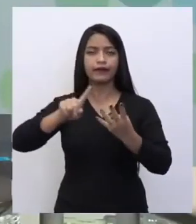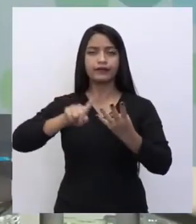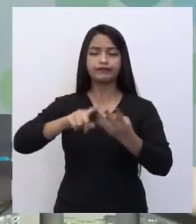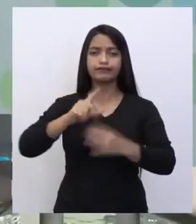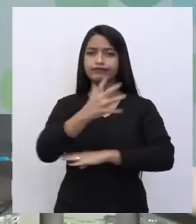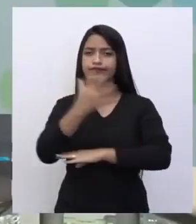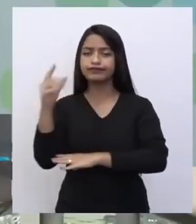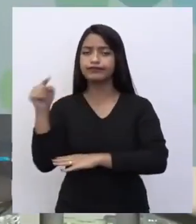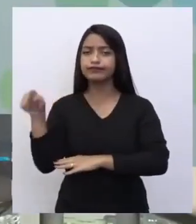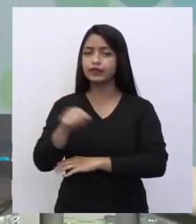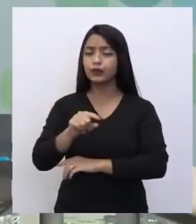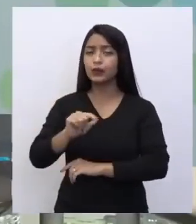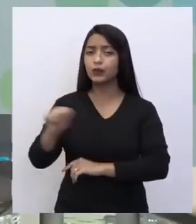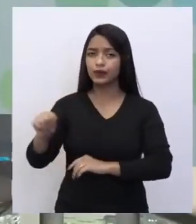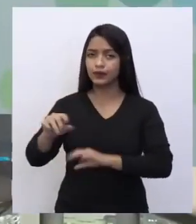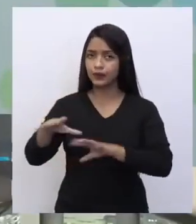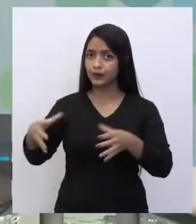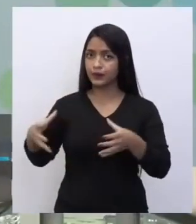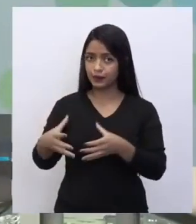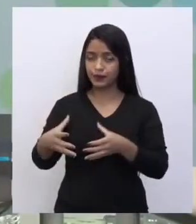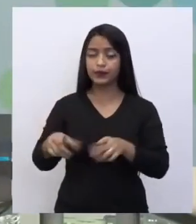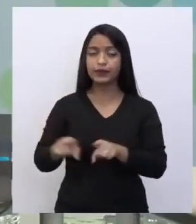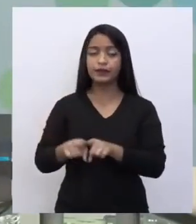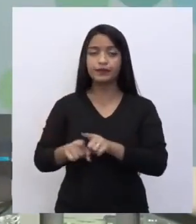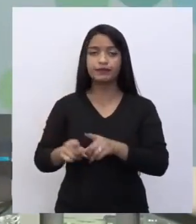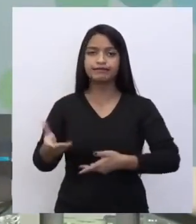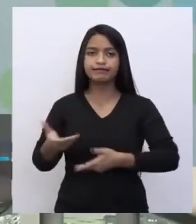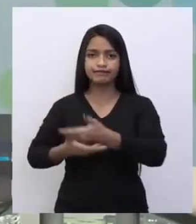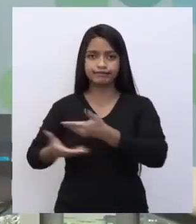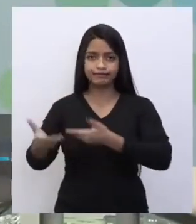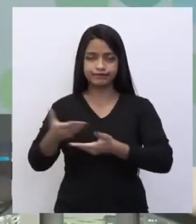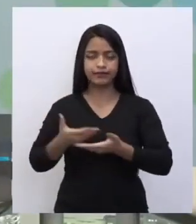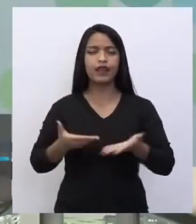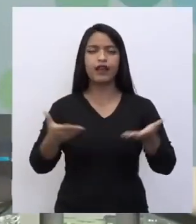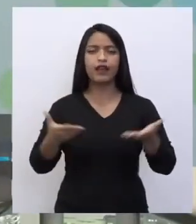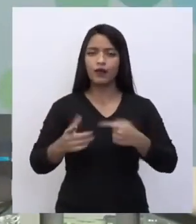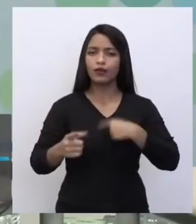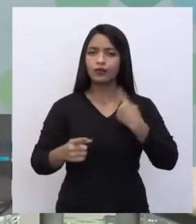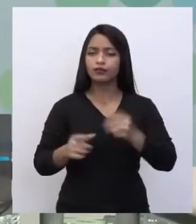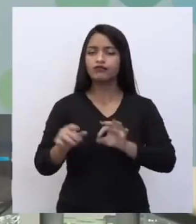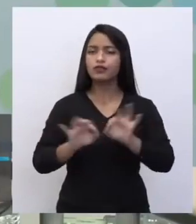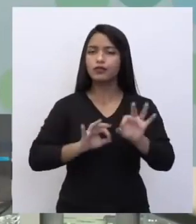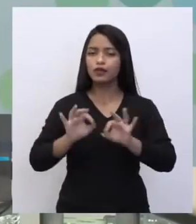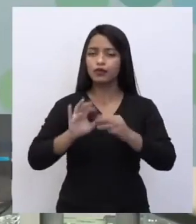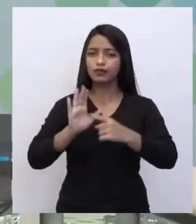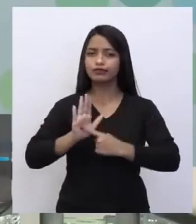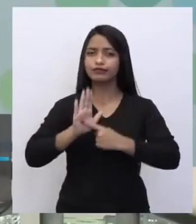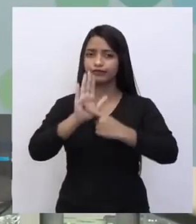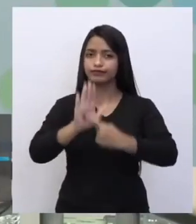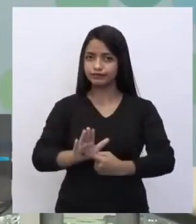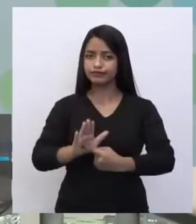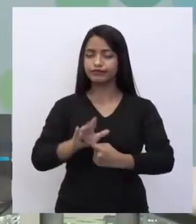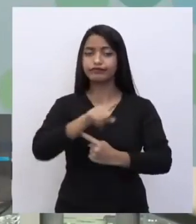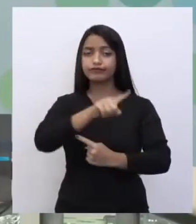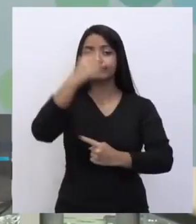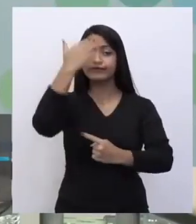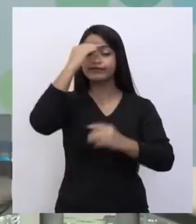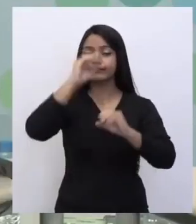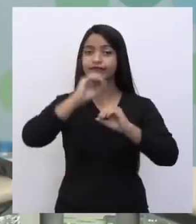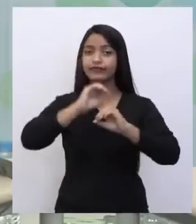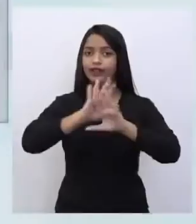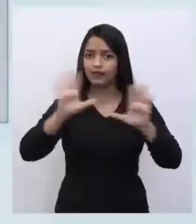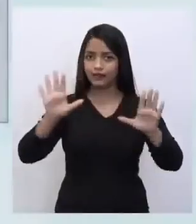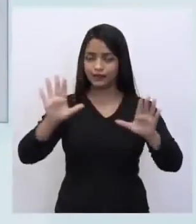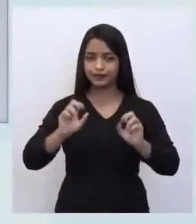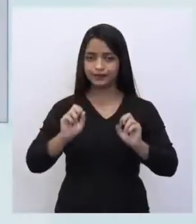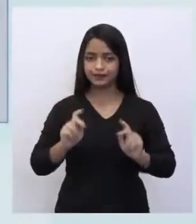Na sequência, nós fizemos um esqueminha para ficar um pouquinho mais clara essa diferença entre biomas e ecossistemas. Então,